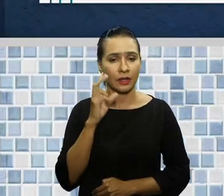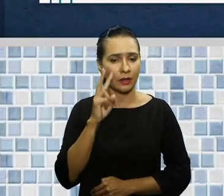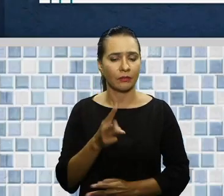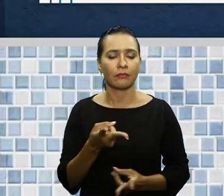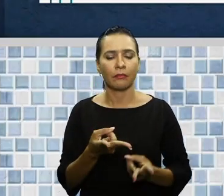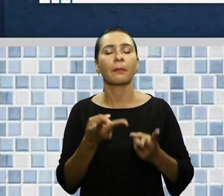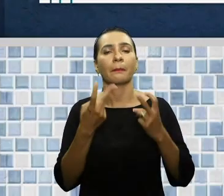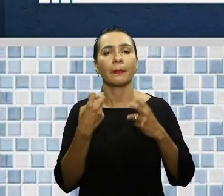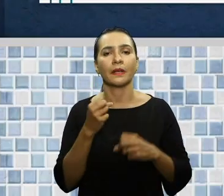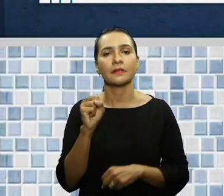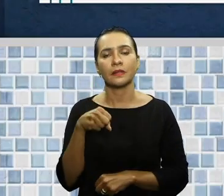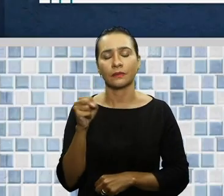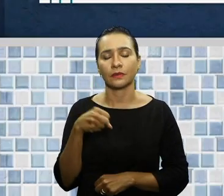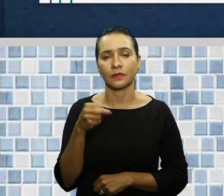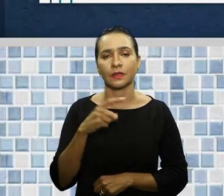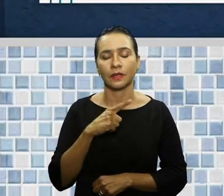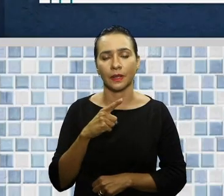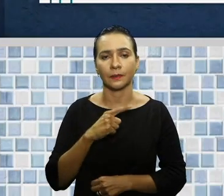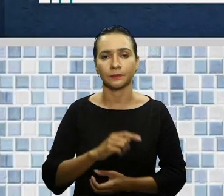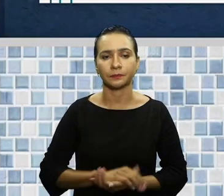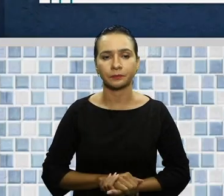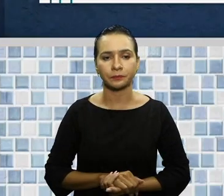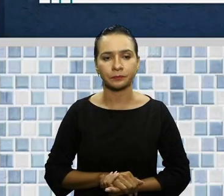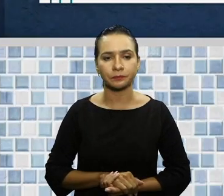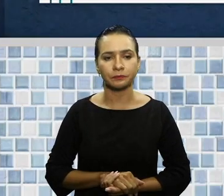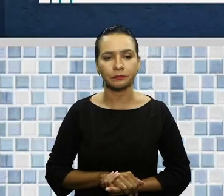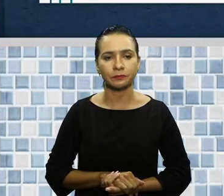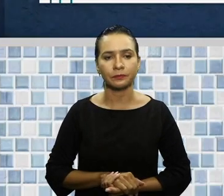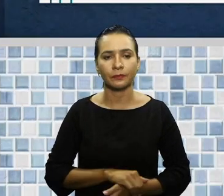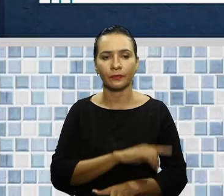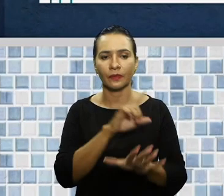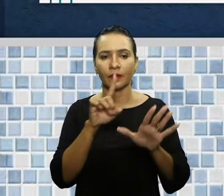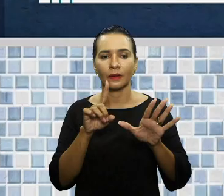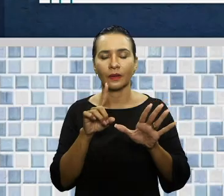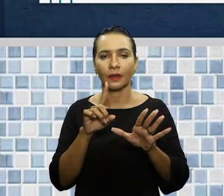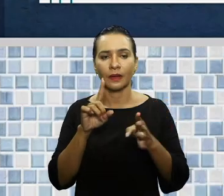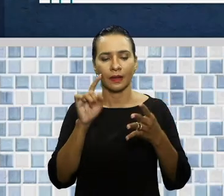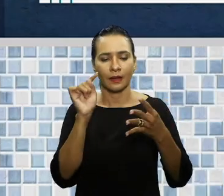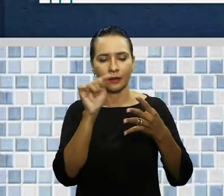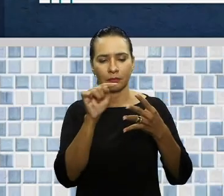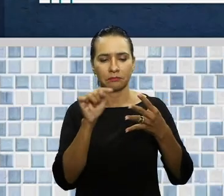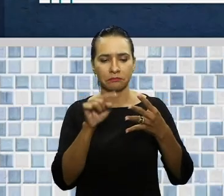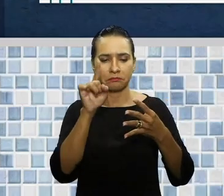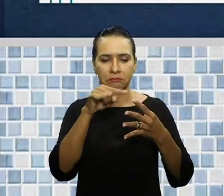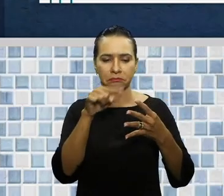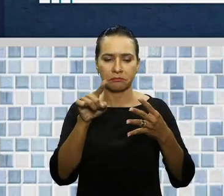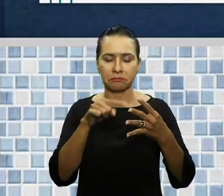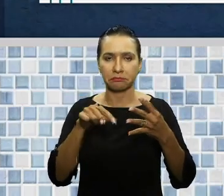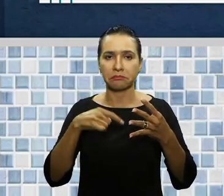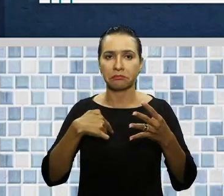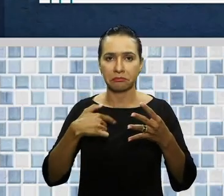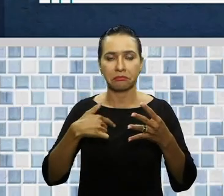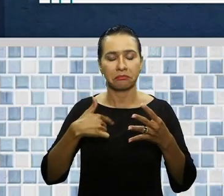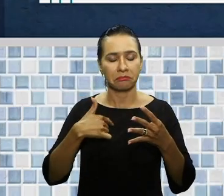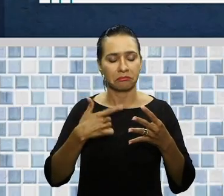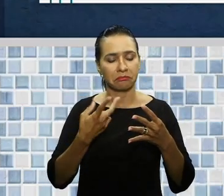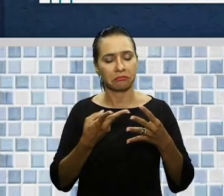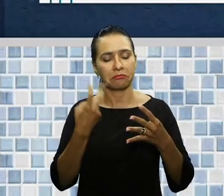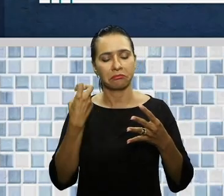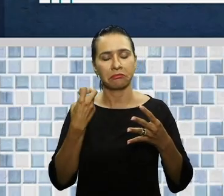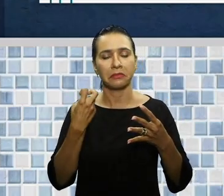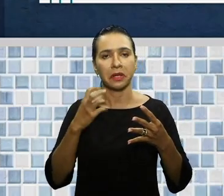vejo essa situação. E nós temos aí todas as alternativas. Eu acredito que boa parte de vocês